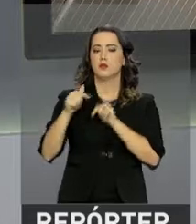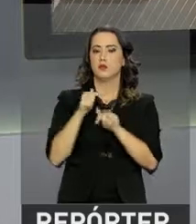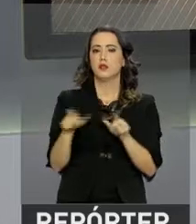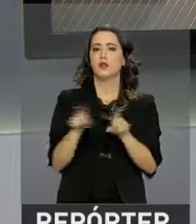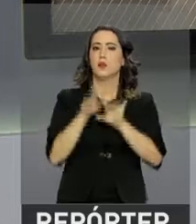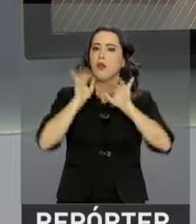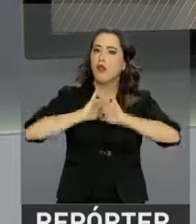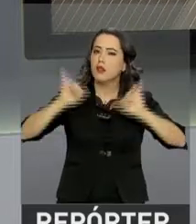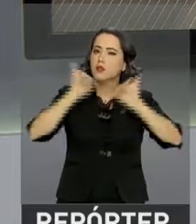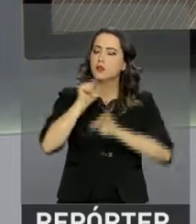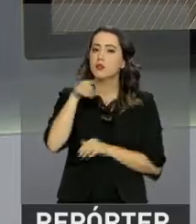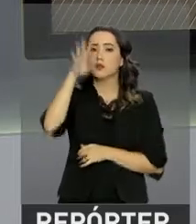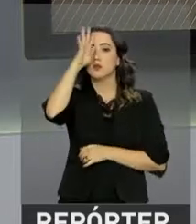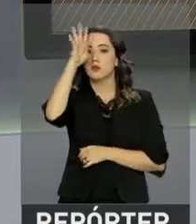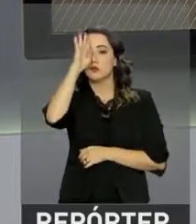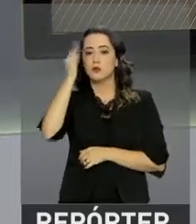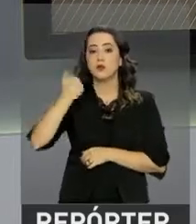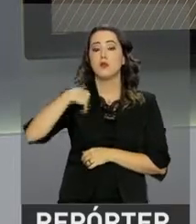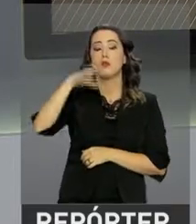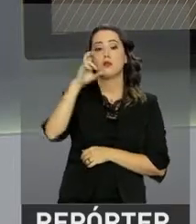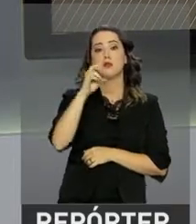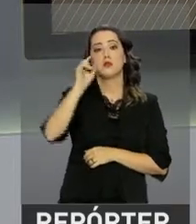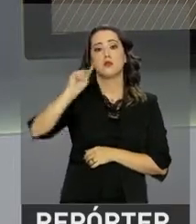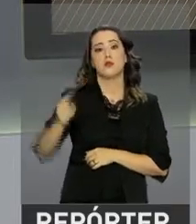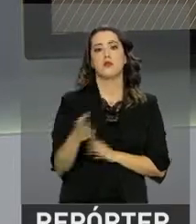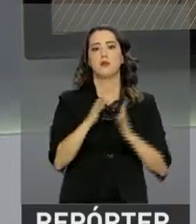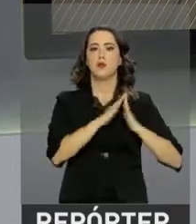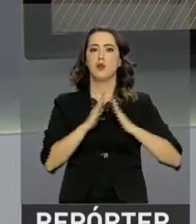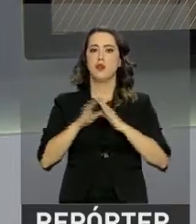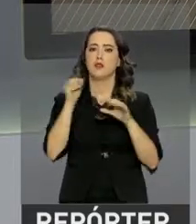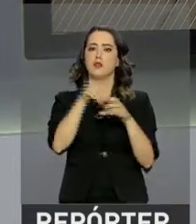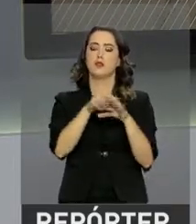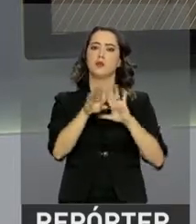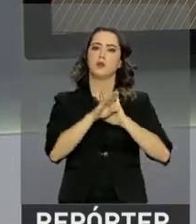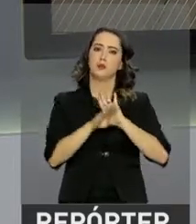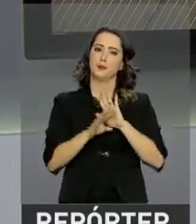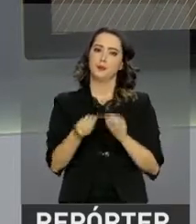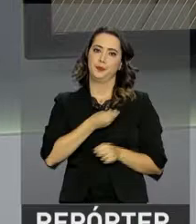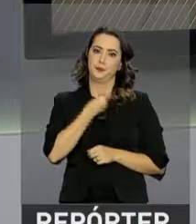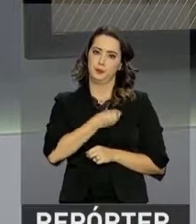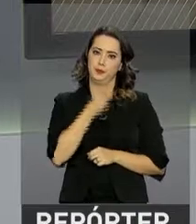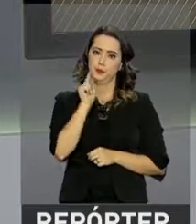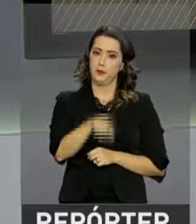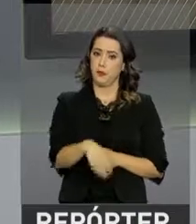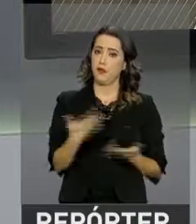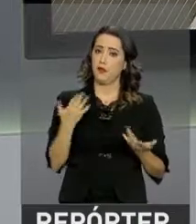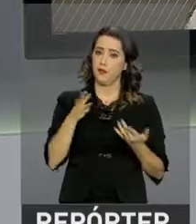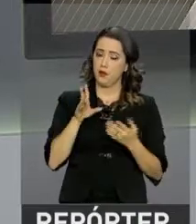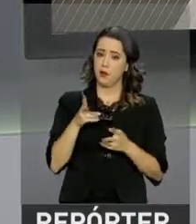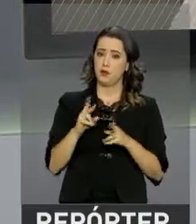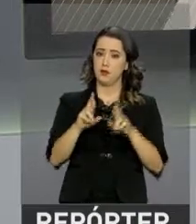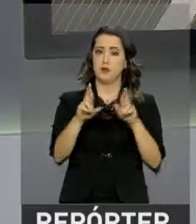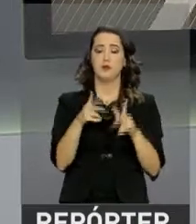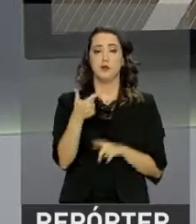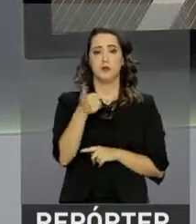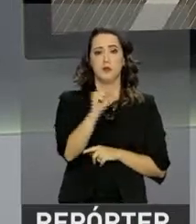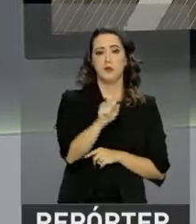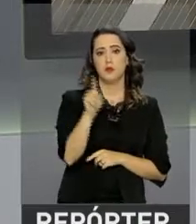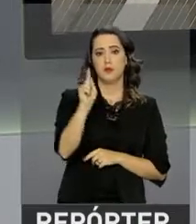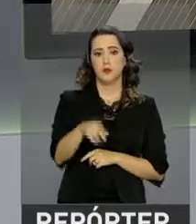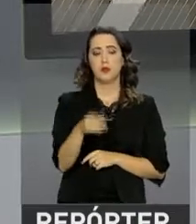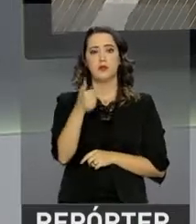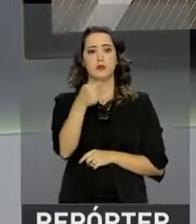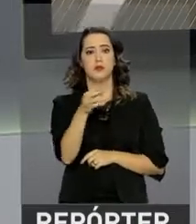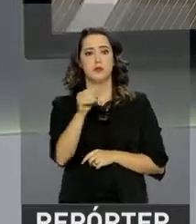também anunciou nesta quarta-feira mais 50 mil casas dentro do programa minha casa minha vida agora a previsão para 2018